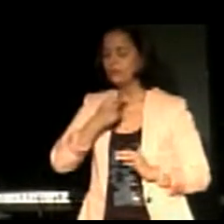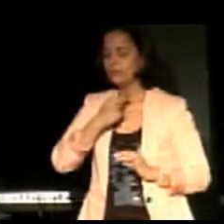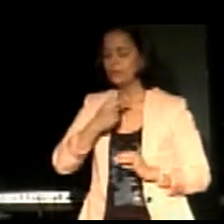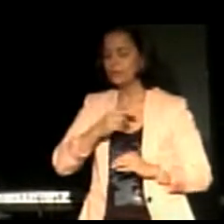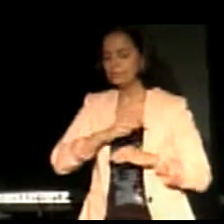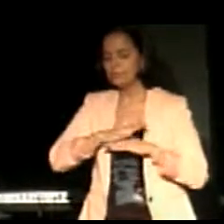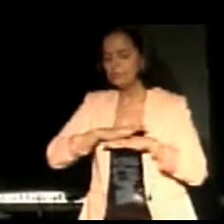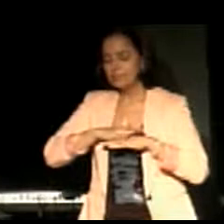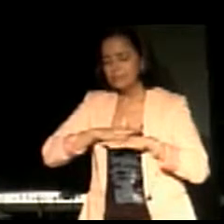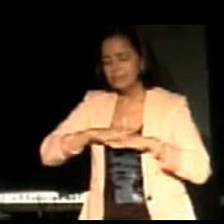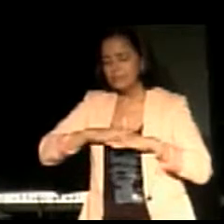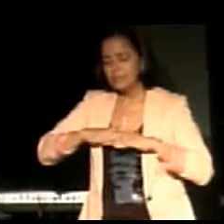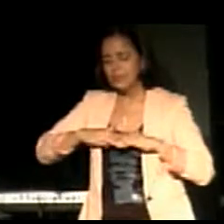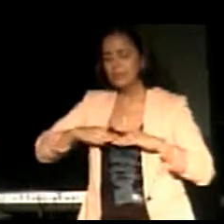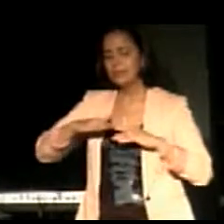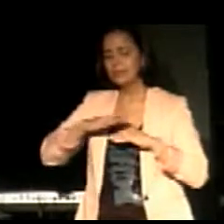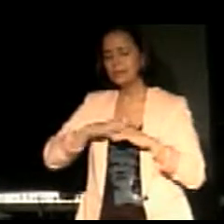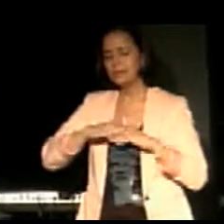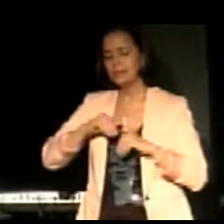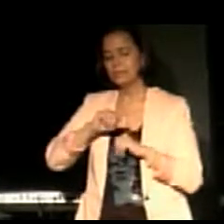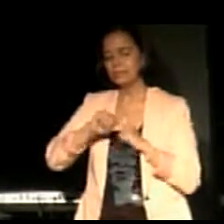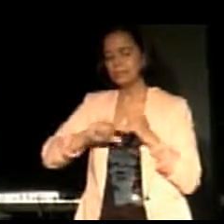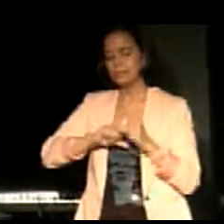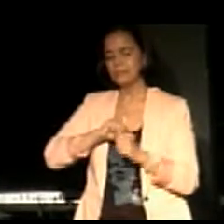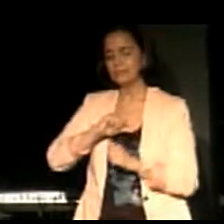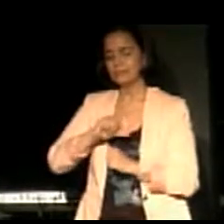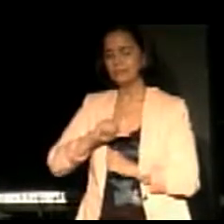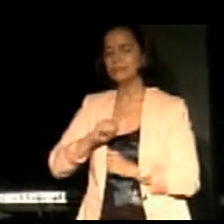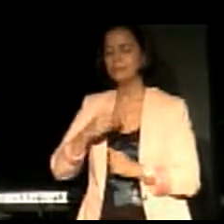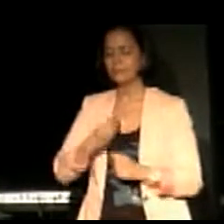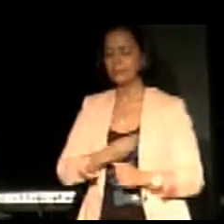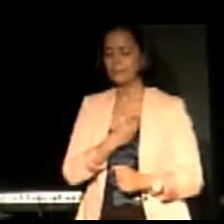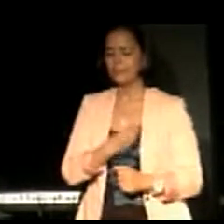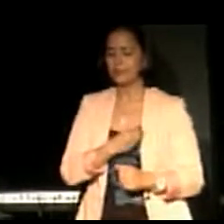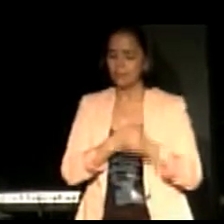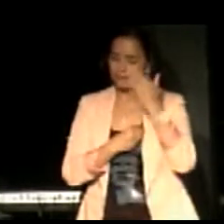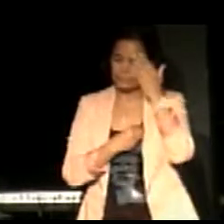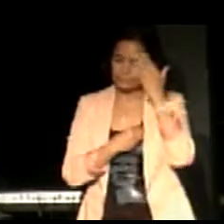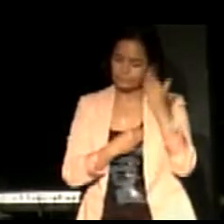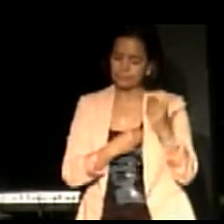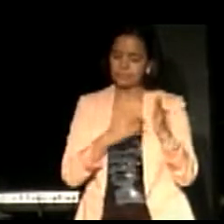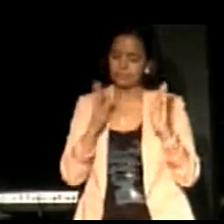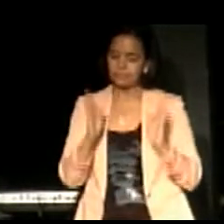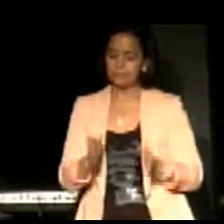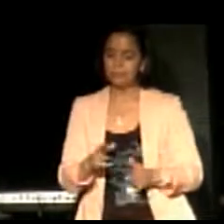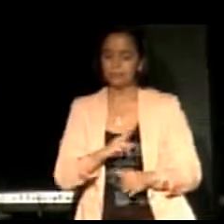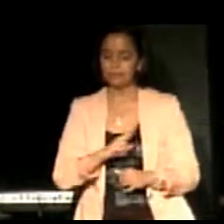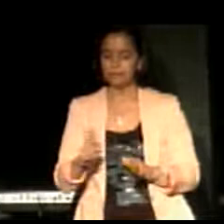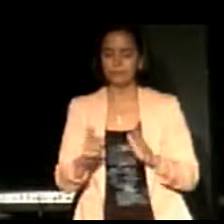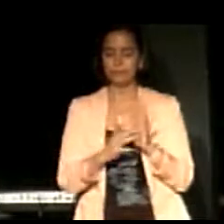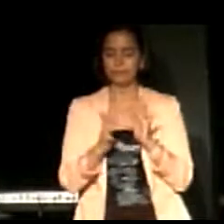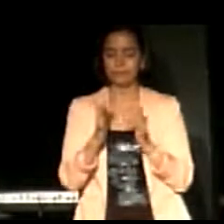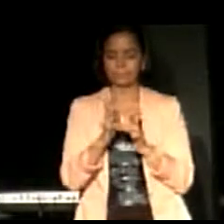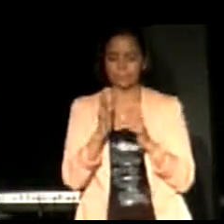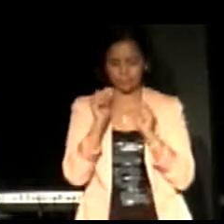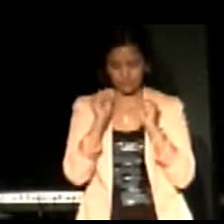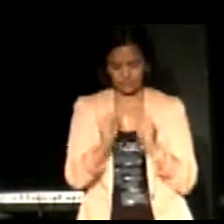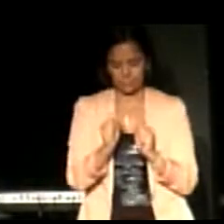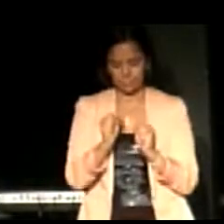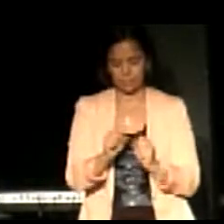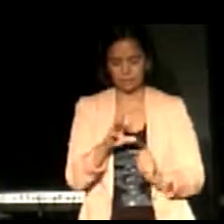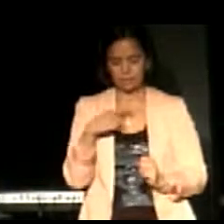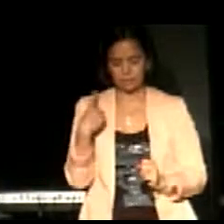e suave e traz transformação de vida. E nós te agradecemos desde já por isso. No nome poderoso do